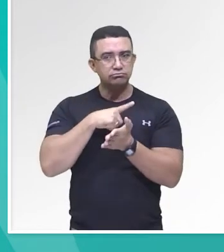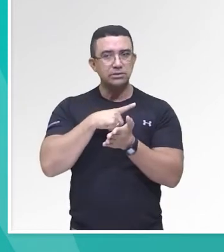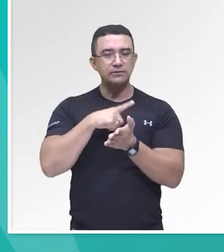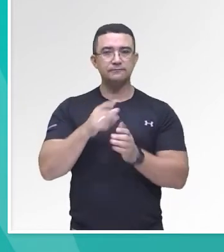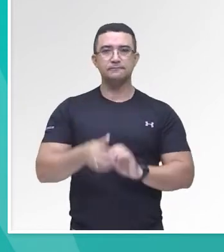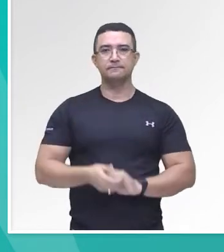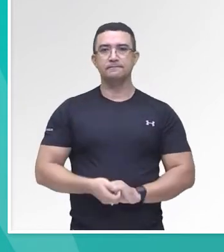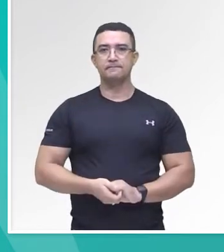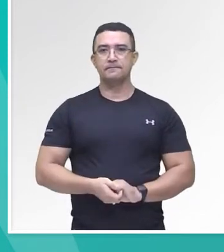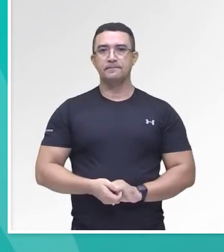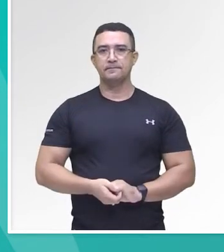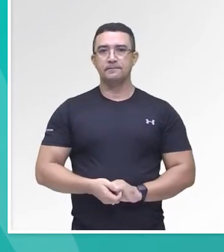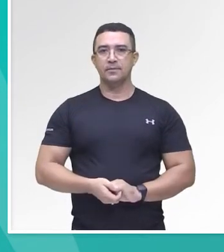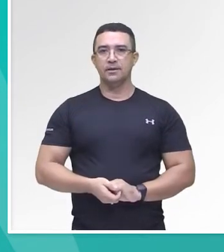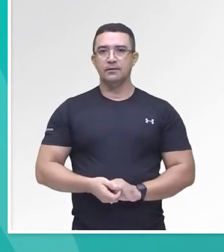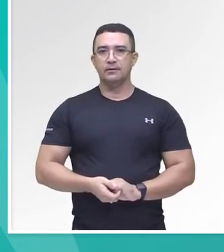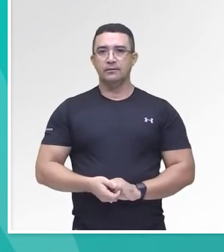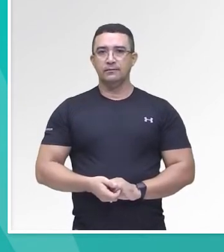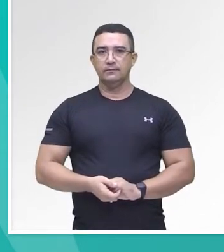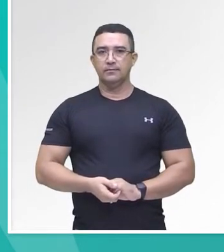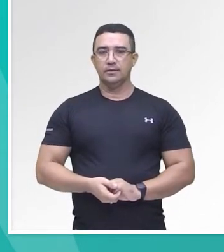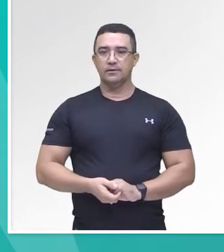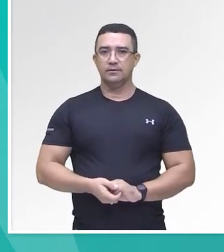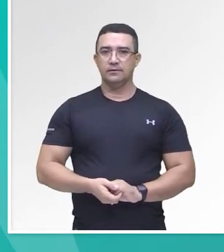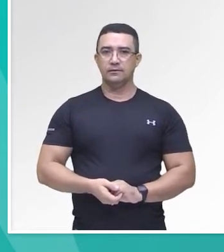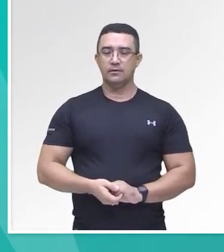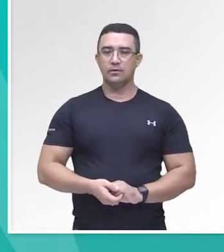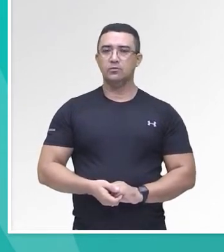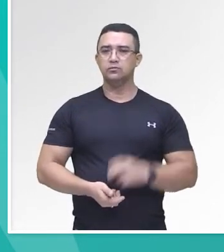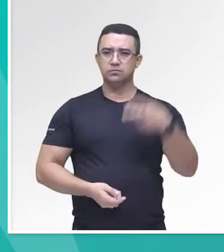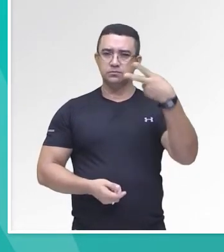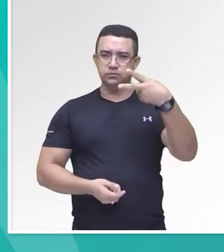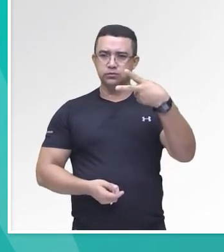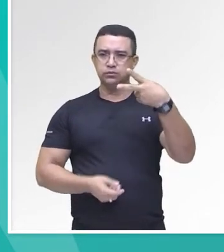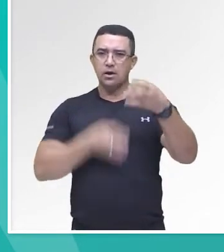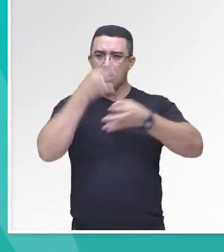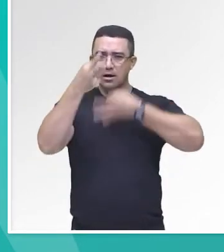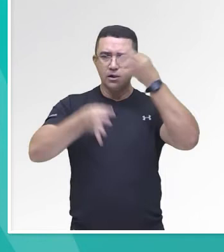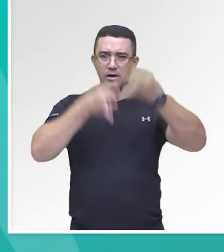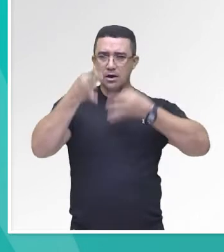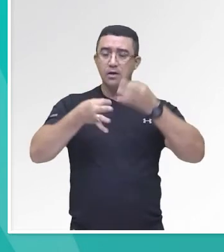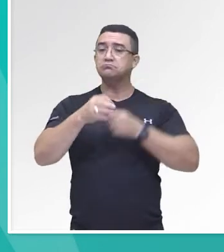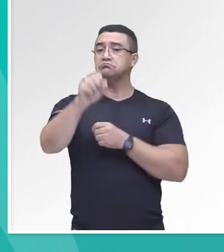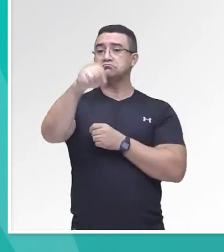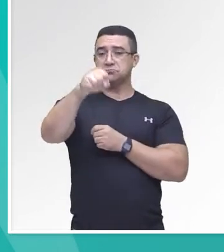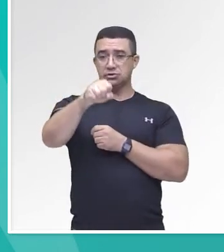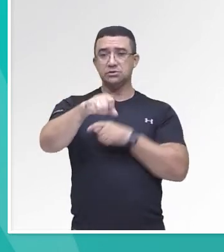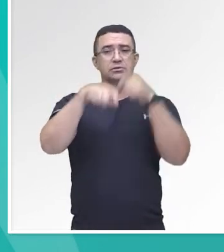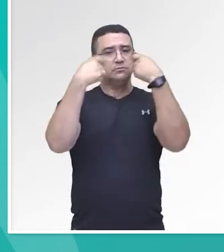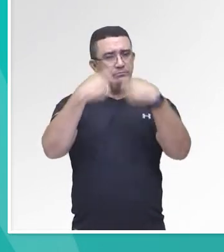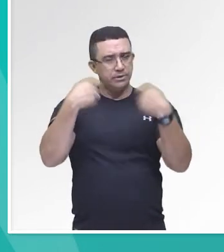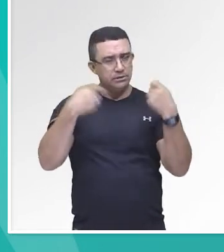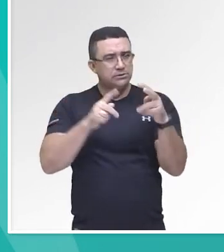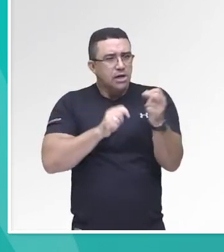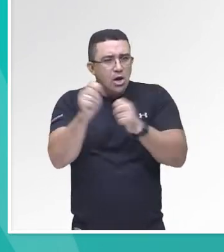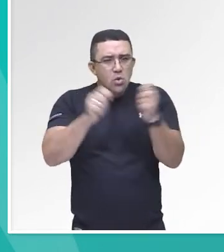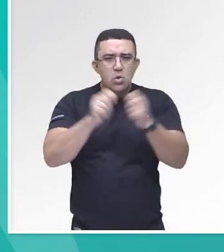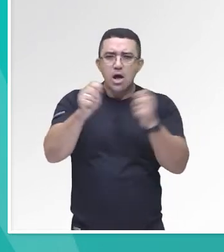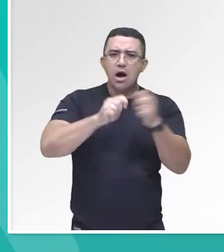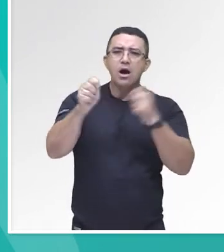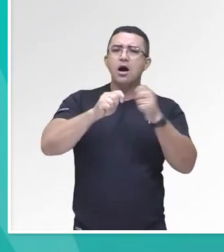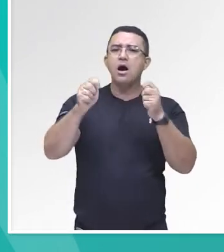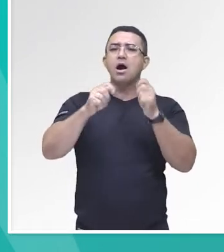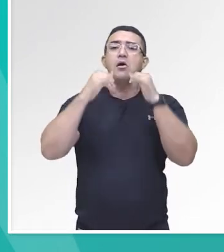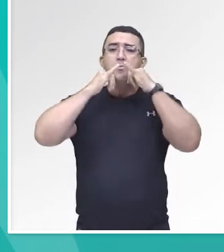para o segundo argumento para defender o fato de que sim, é necessário regular propagandas para crianças. Olhem